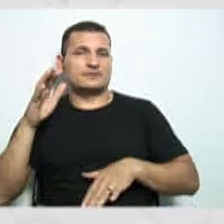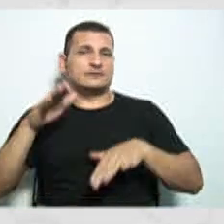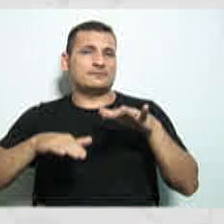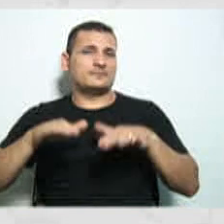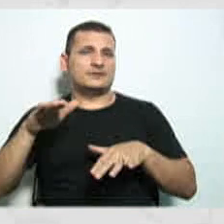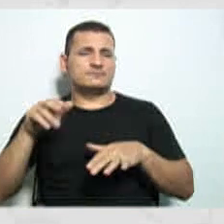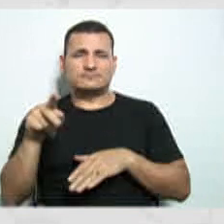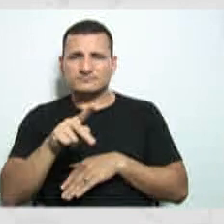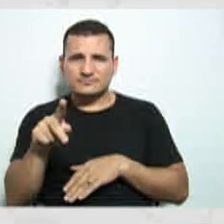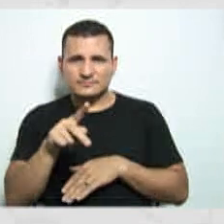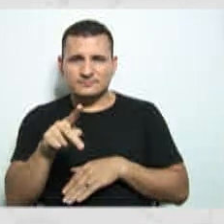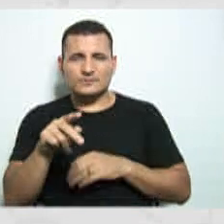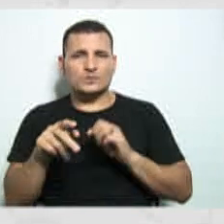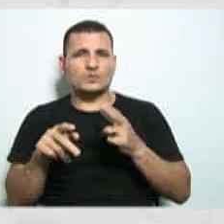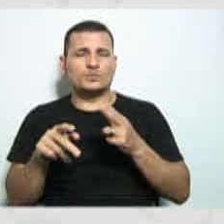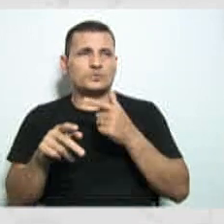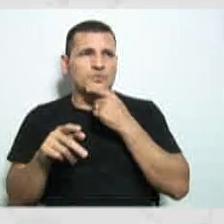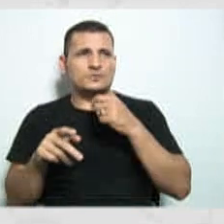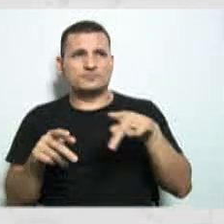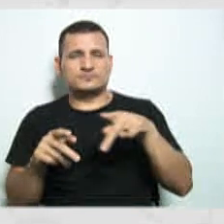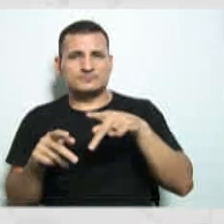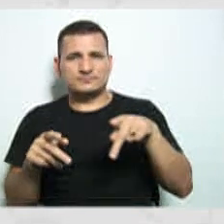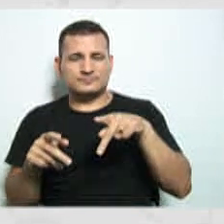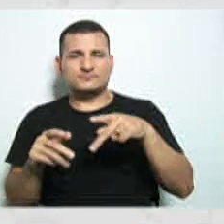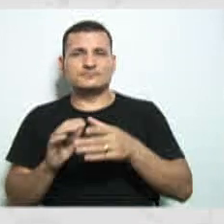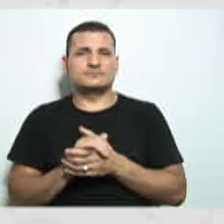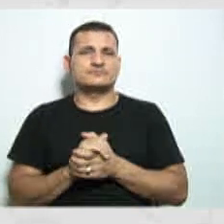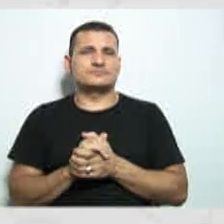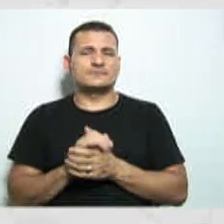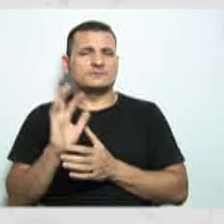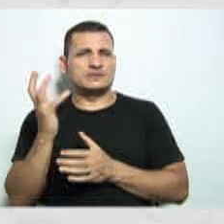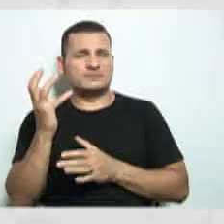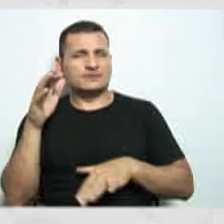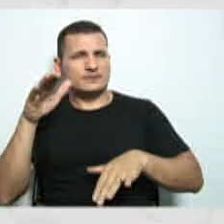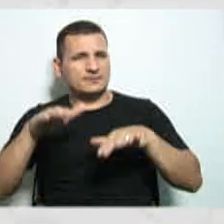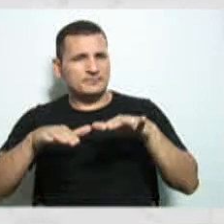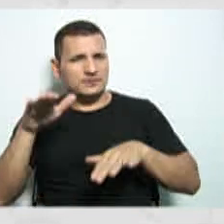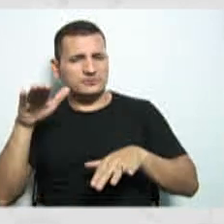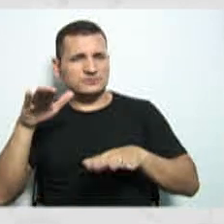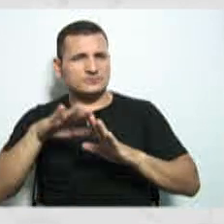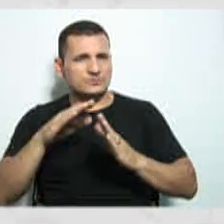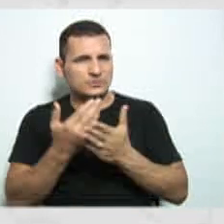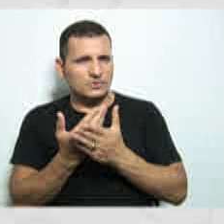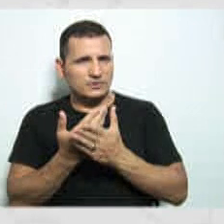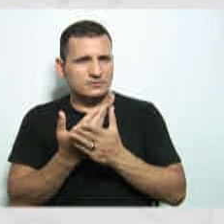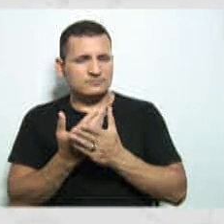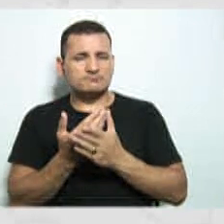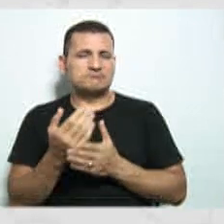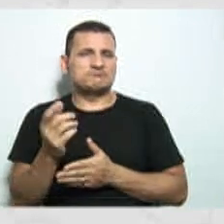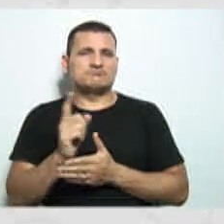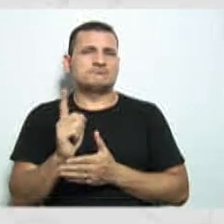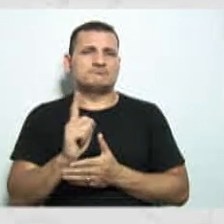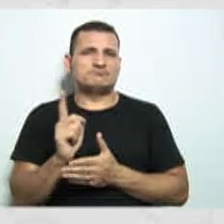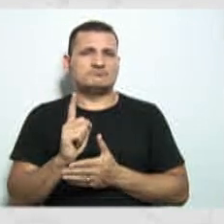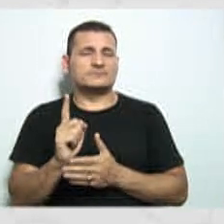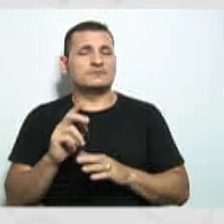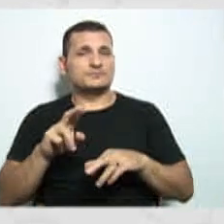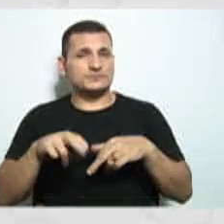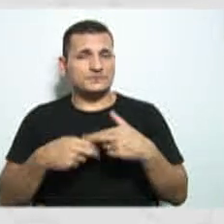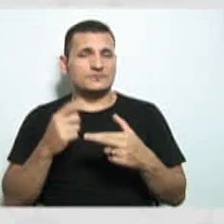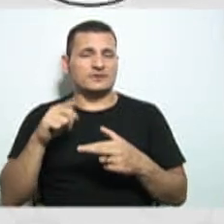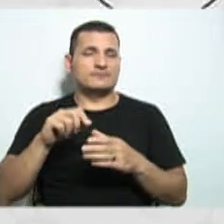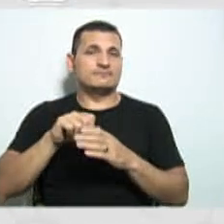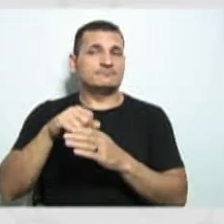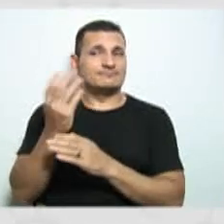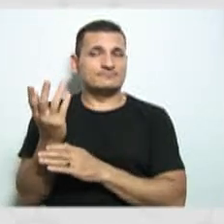da professora ou do professor. O clima depende da escola. Claro que não. Por isso que ele faz parte dos fatores externos.